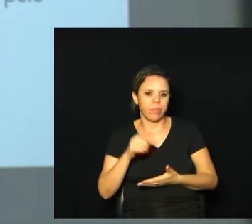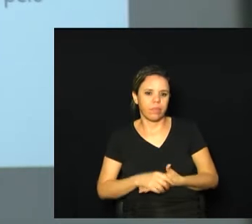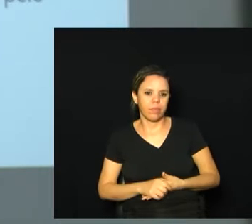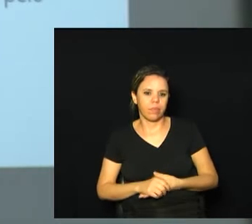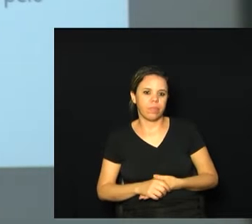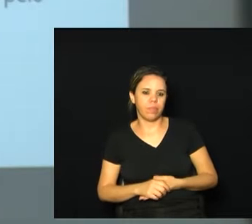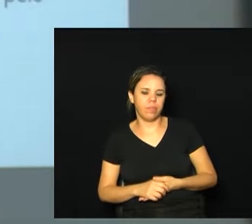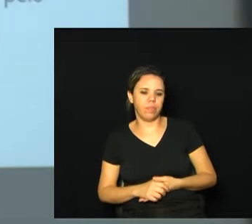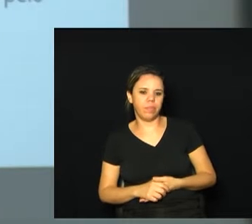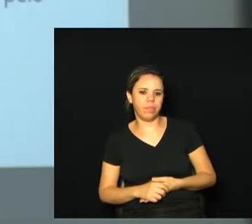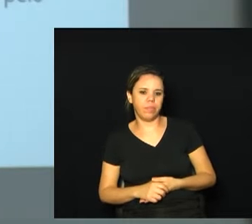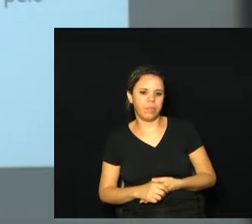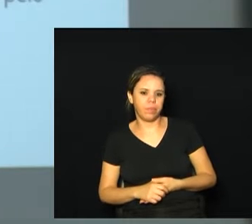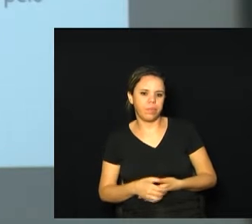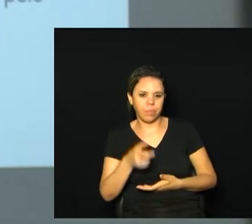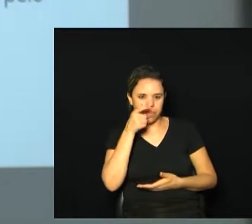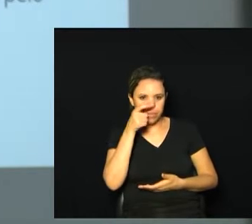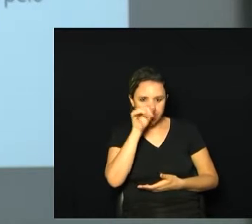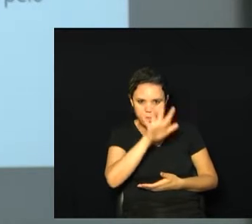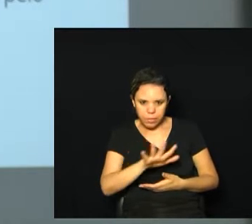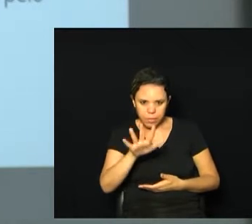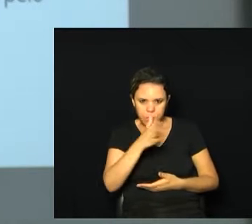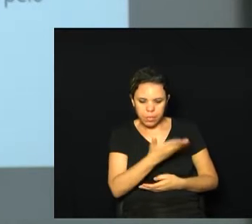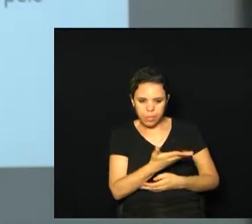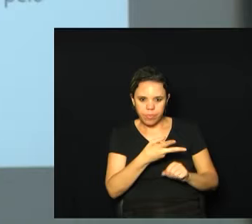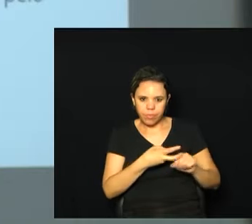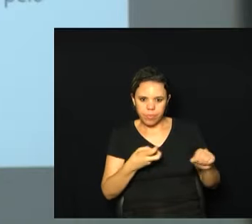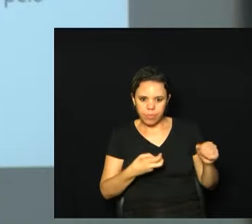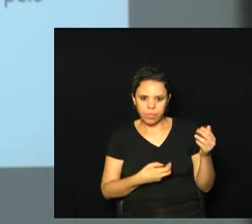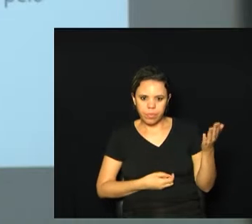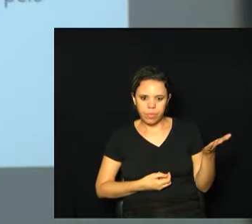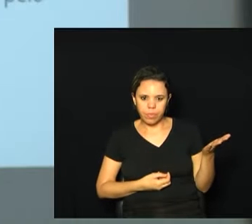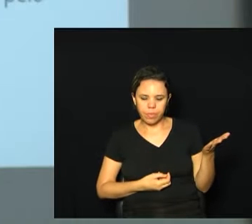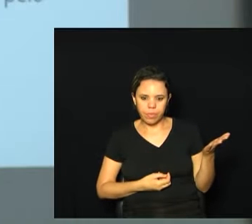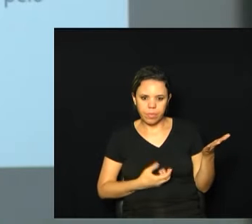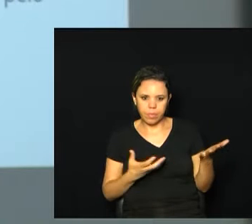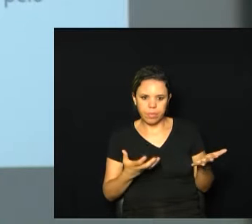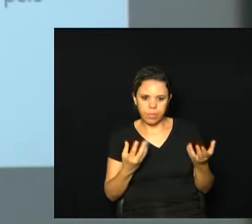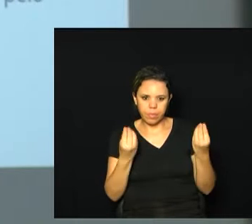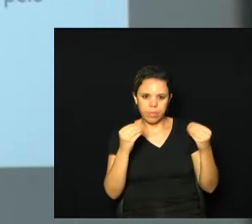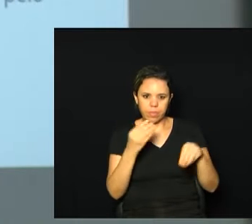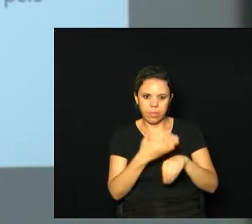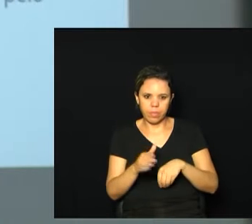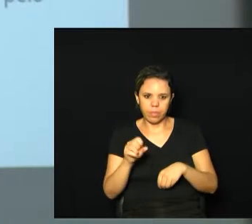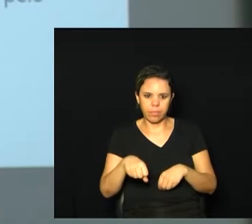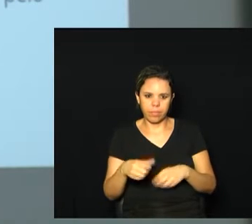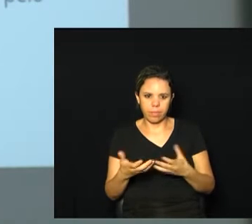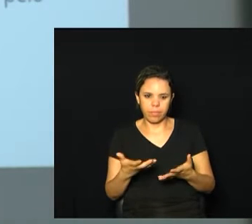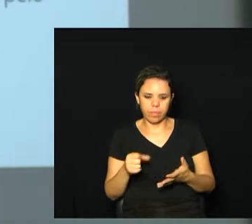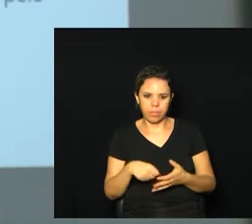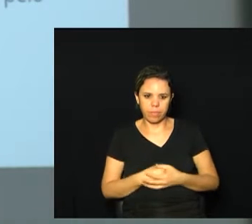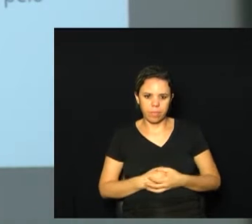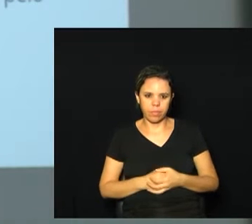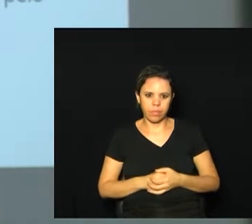assim. Inclusive, a gente está vendo imagens aqui do aplicativo. Você pretende colocá-lo em prática? Sim, pretendo sim. Eu